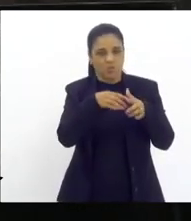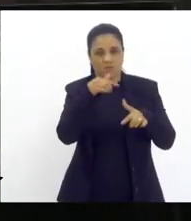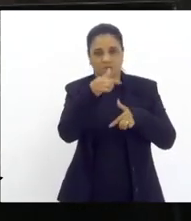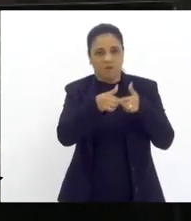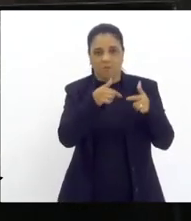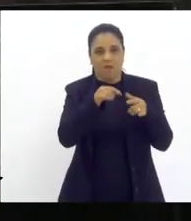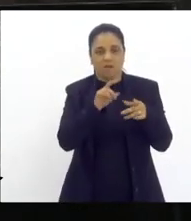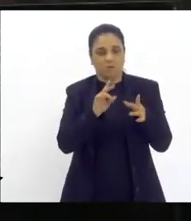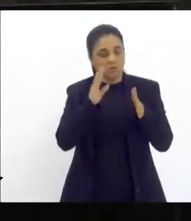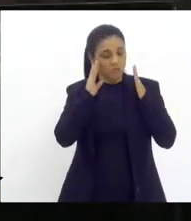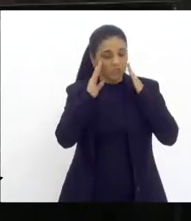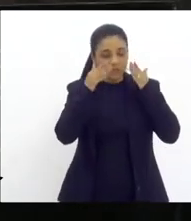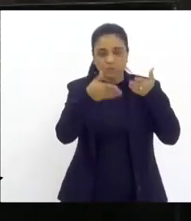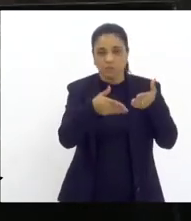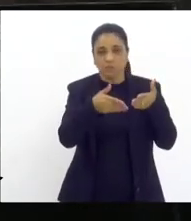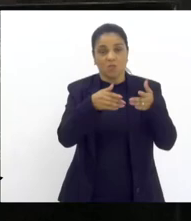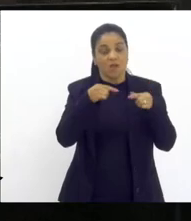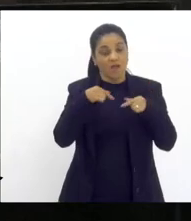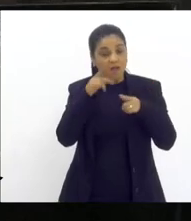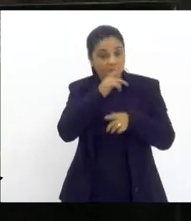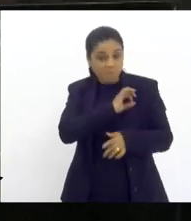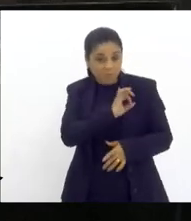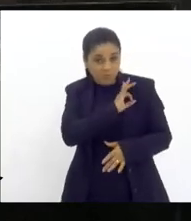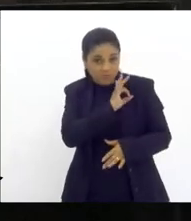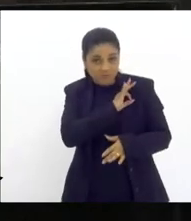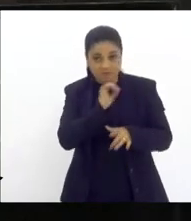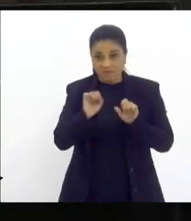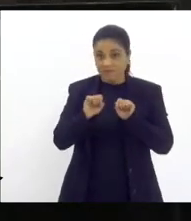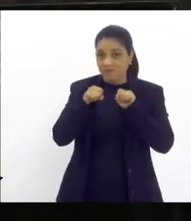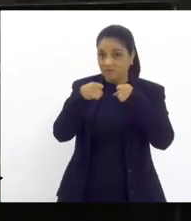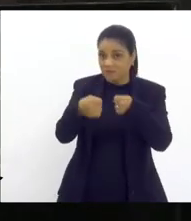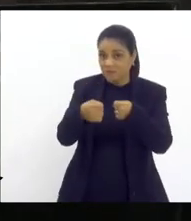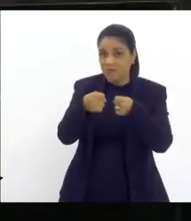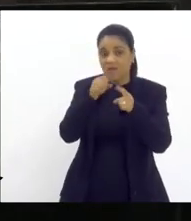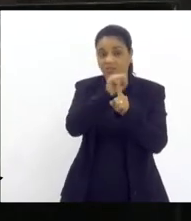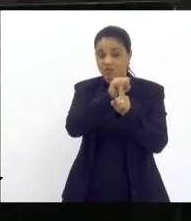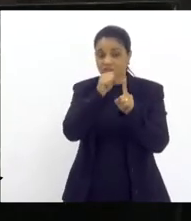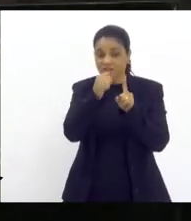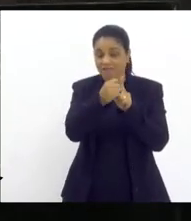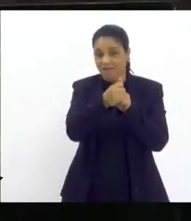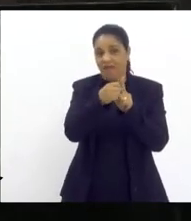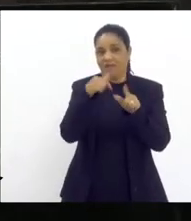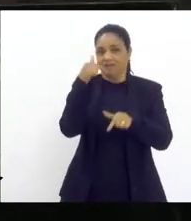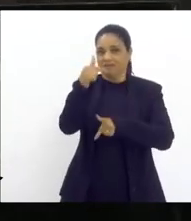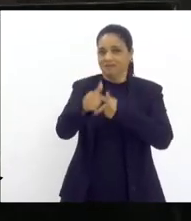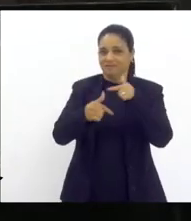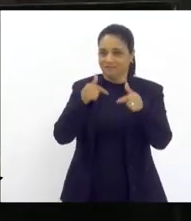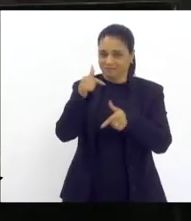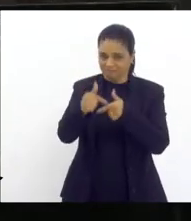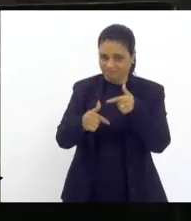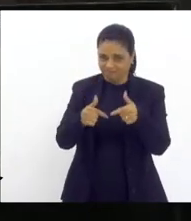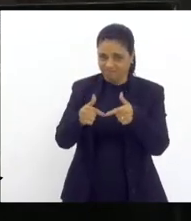defendemos ela tem que estar a serviço da sociedade com o mecanismos Democráticos